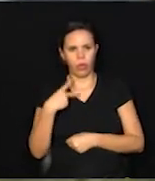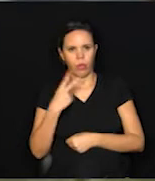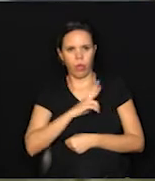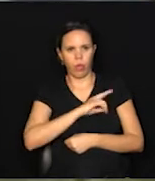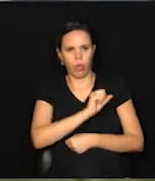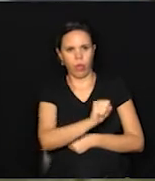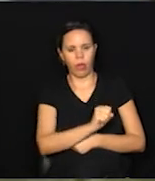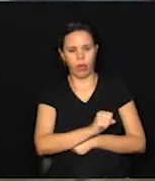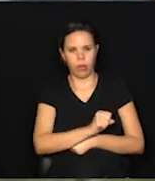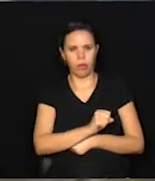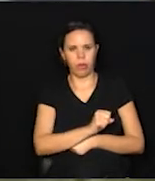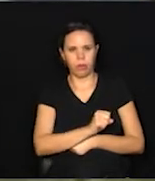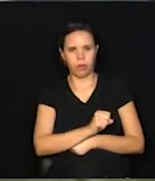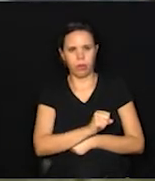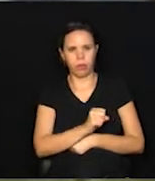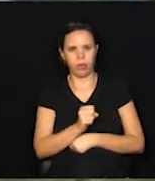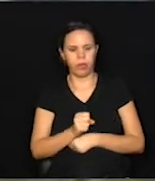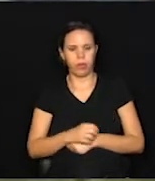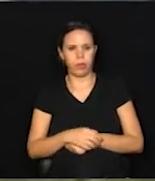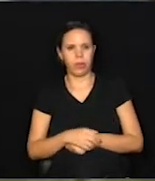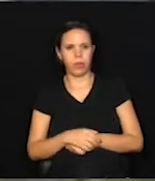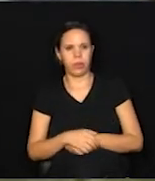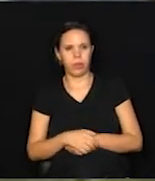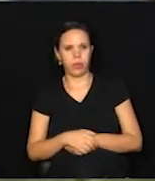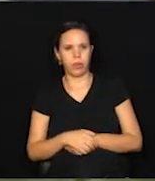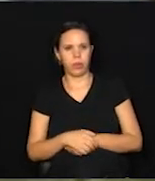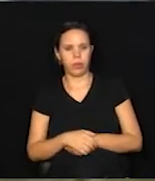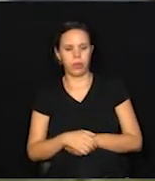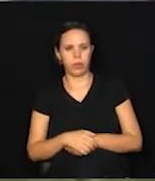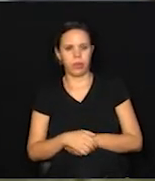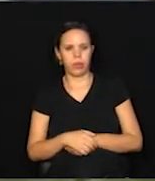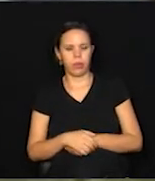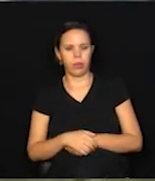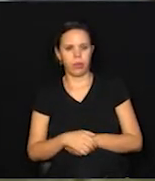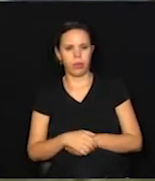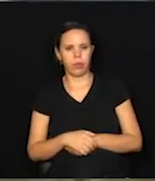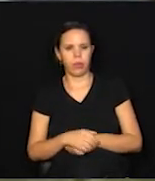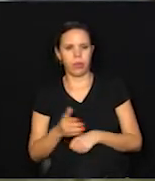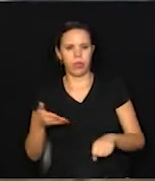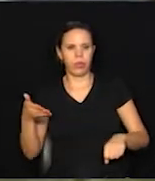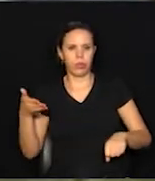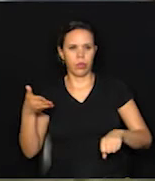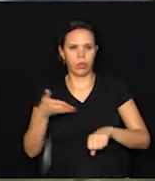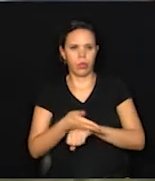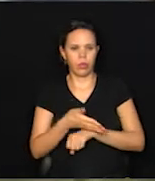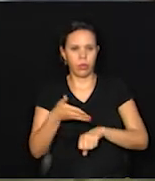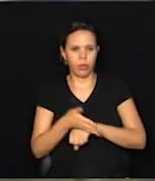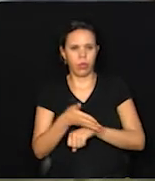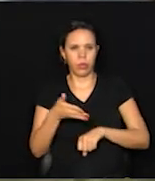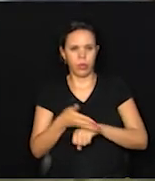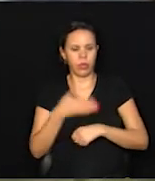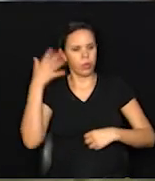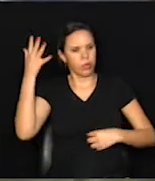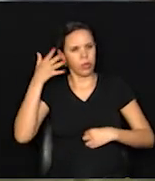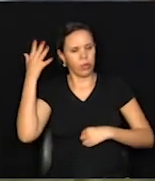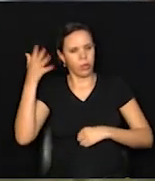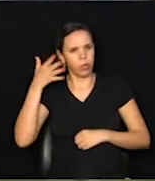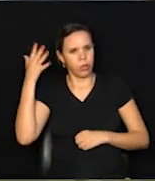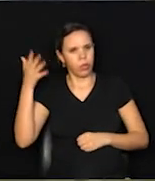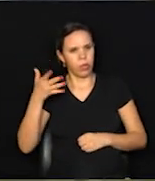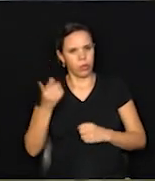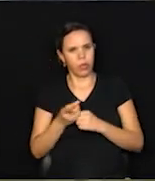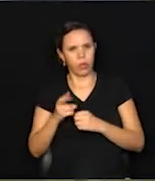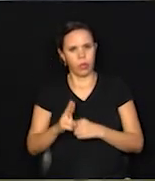Rossini, na Câmara Municipal, e nós recebemos a visita, a participação, né, da